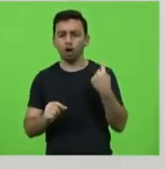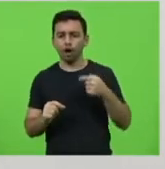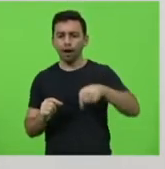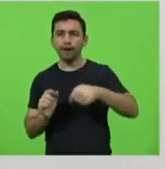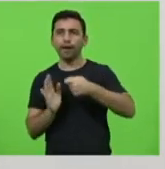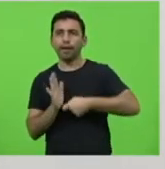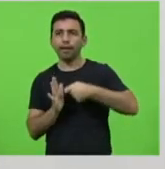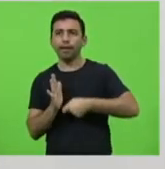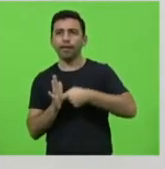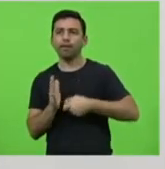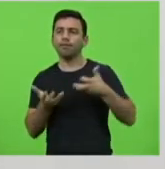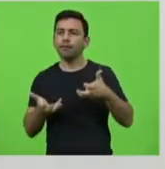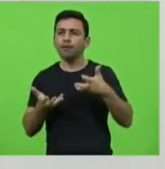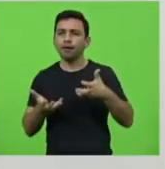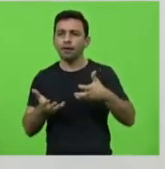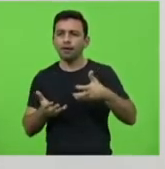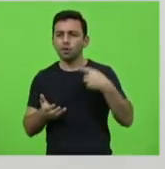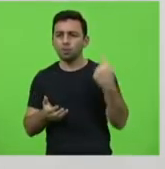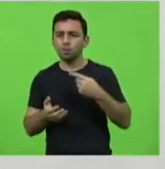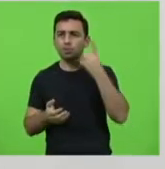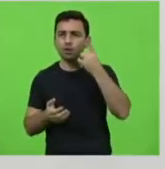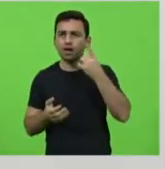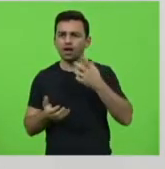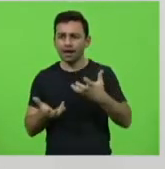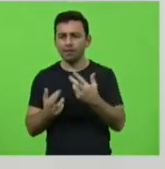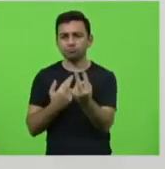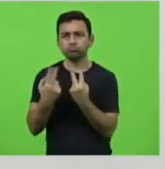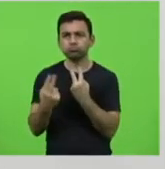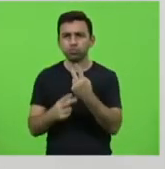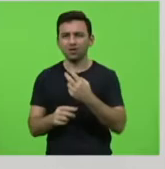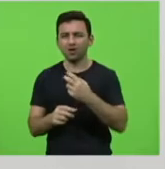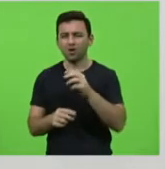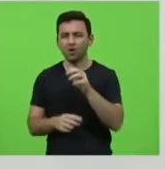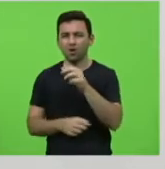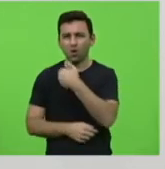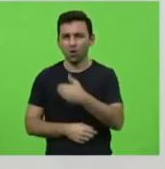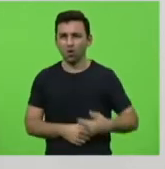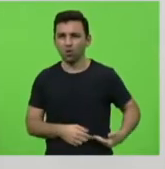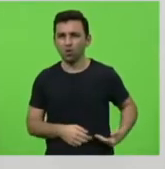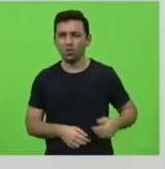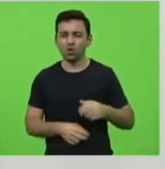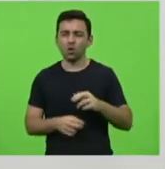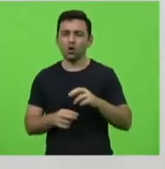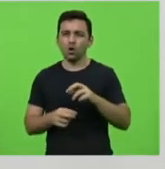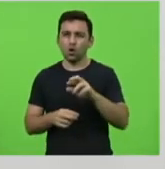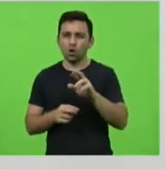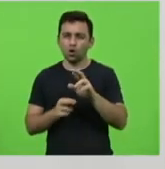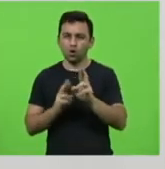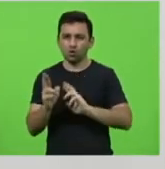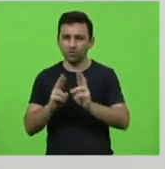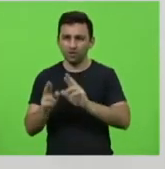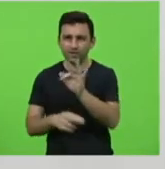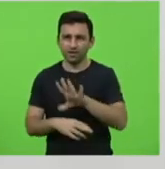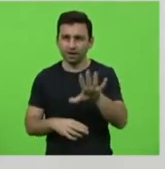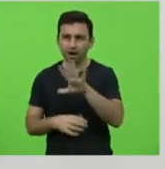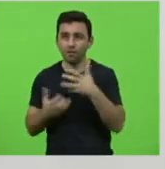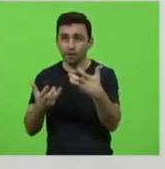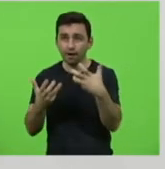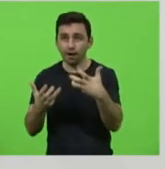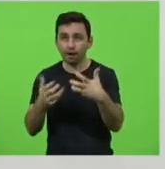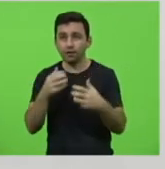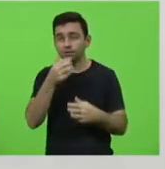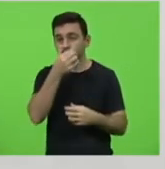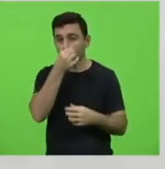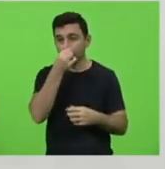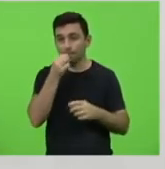para as rodovias federais serem duplicadas o quanto antes, que é do interesse do catarinense, e a